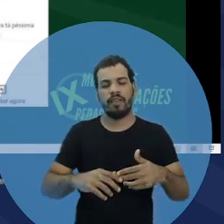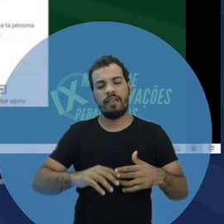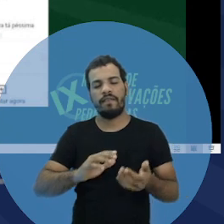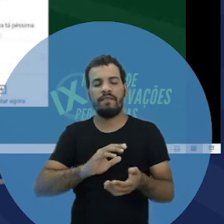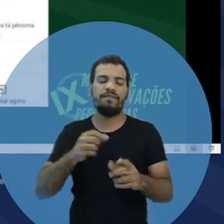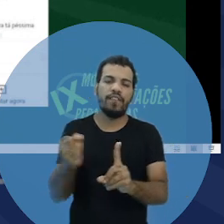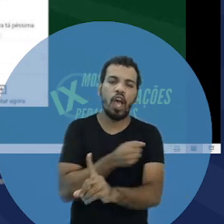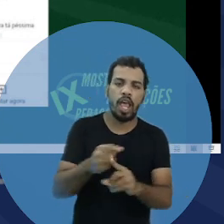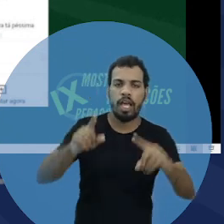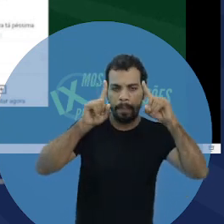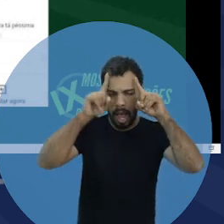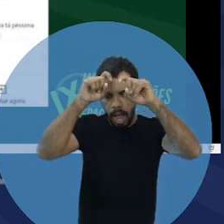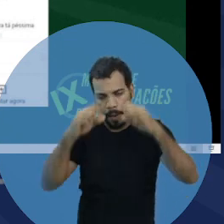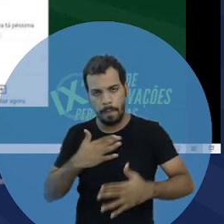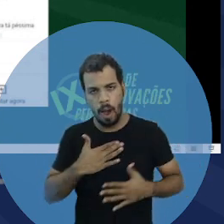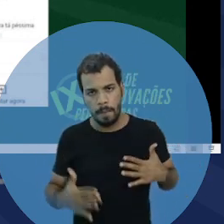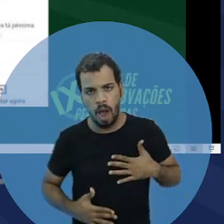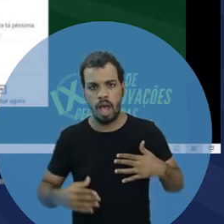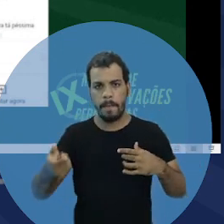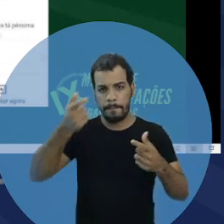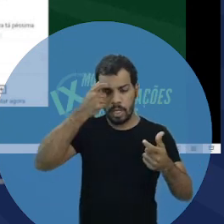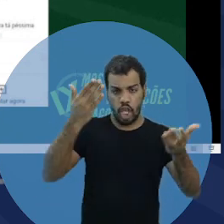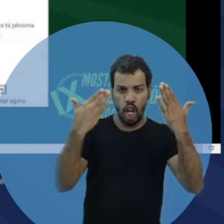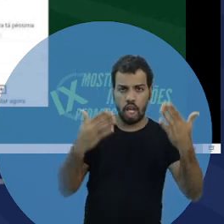patrimonial e também a violência sexual.